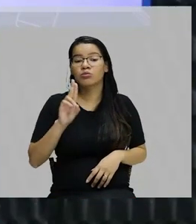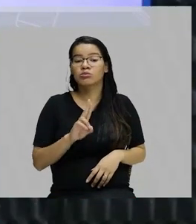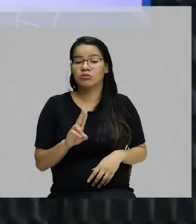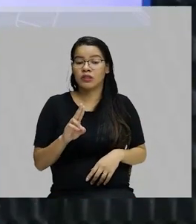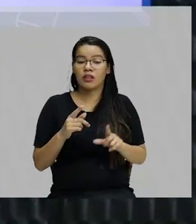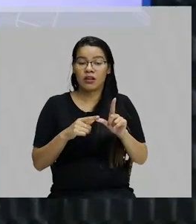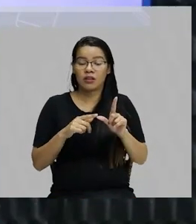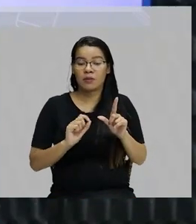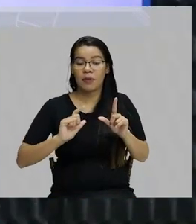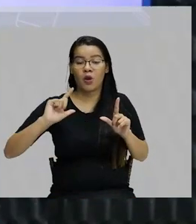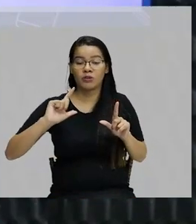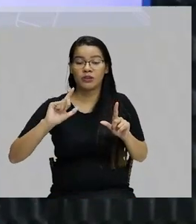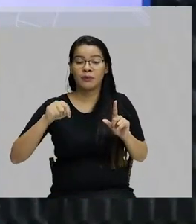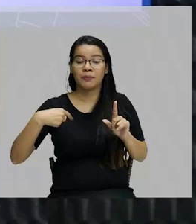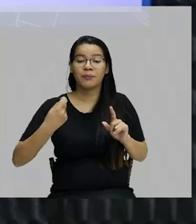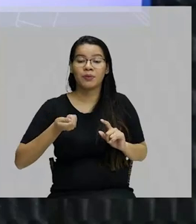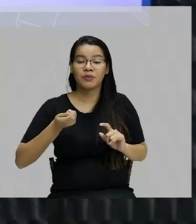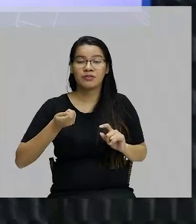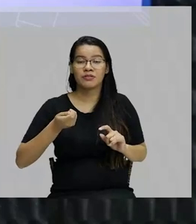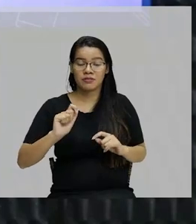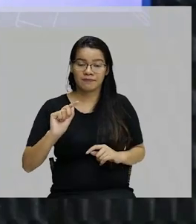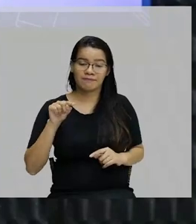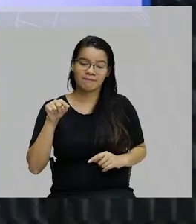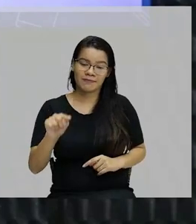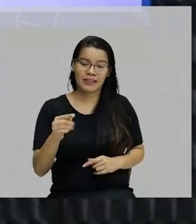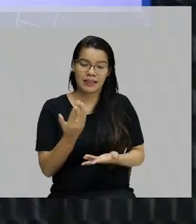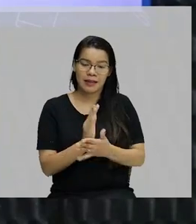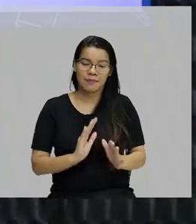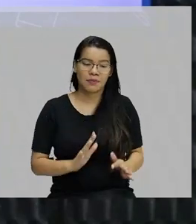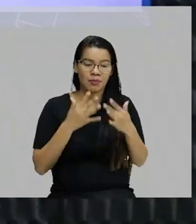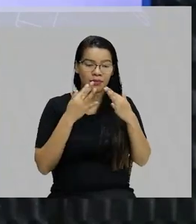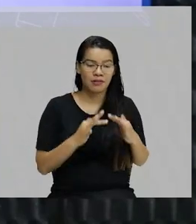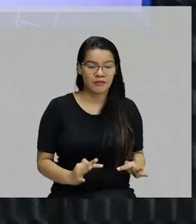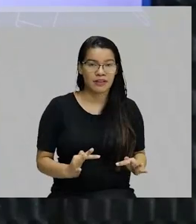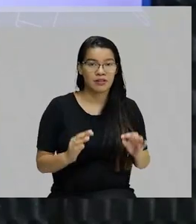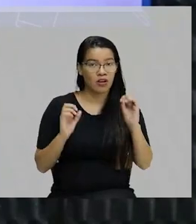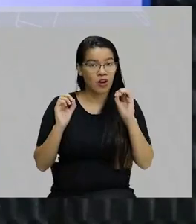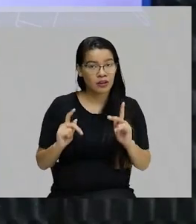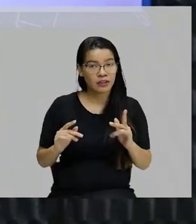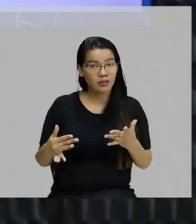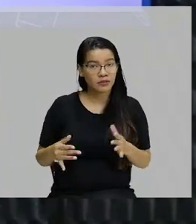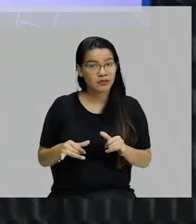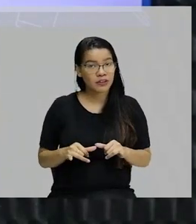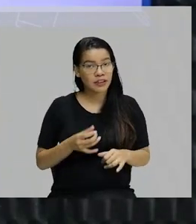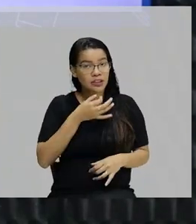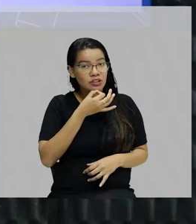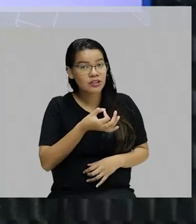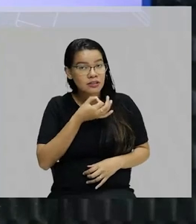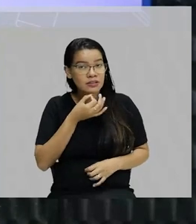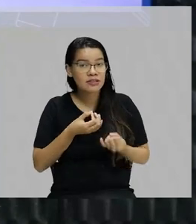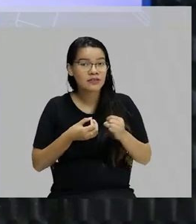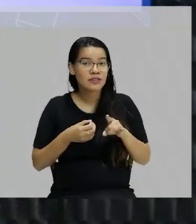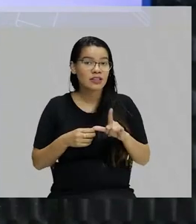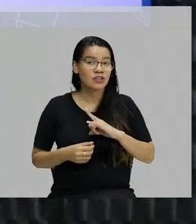interrogação ou o ponto de exclamação então fica aí a dica já tirem essa dúvida se vocês tinham essa dúvida se